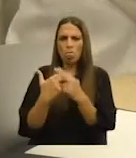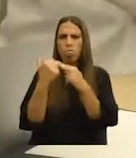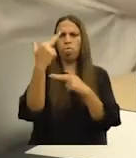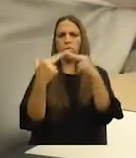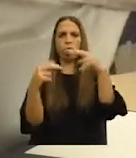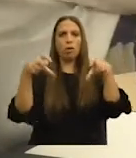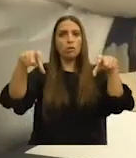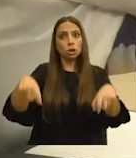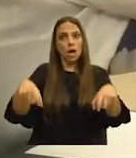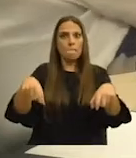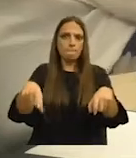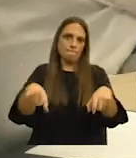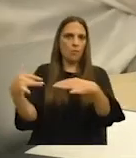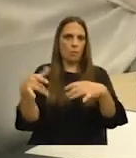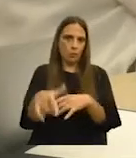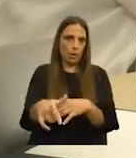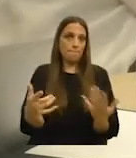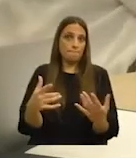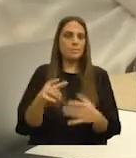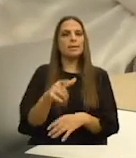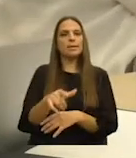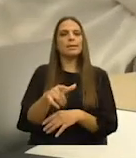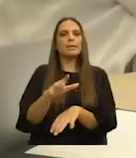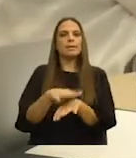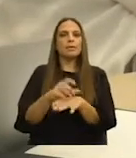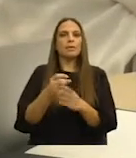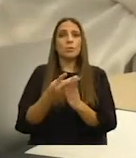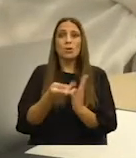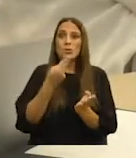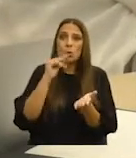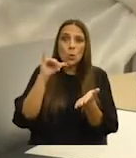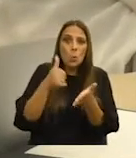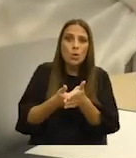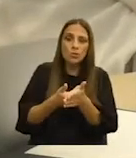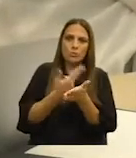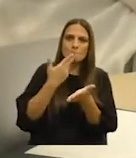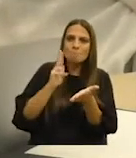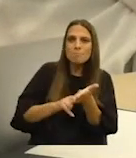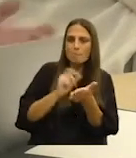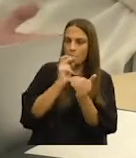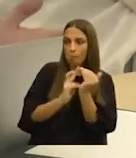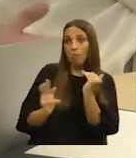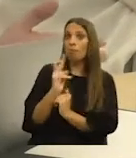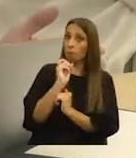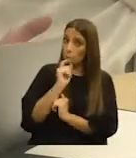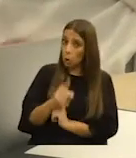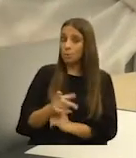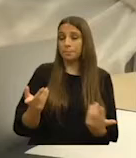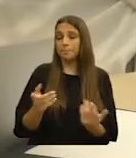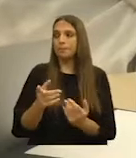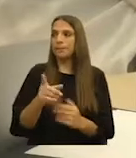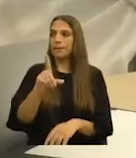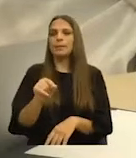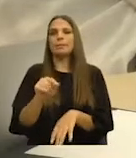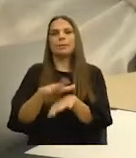empreendimento de construção dos estádios deste Mundial, podendo o número real ser, na verdade, mais elevado. Para além do